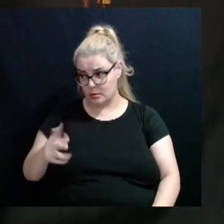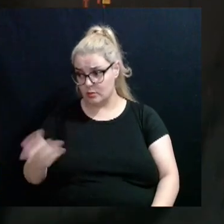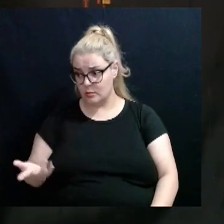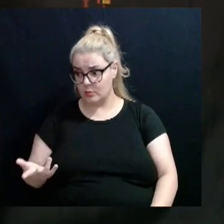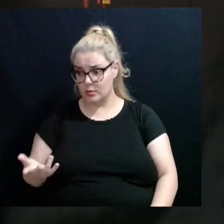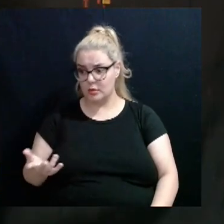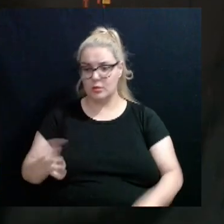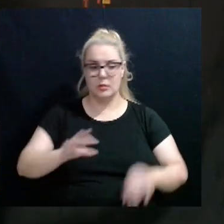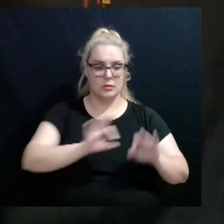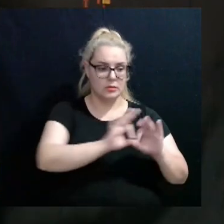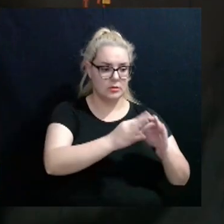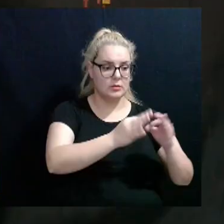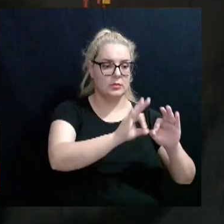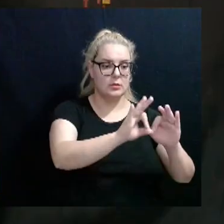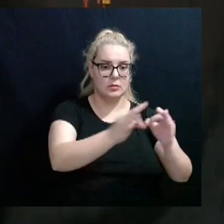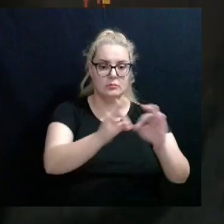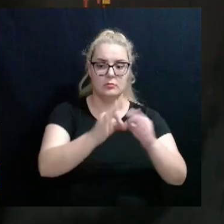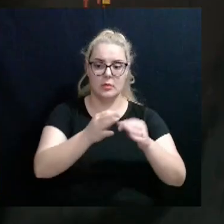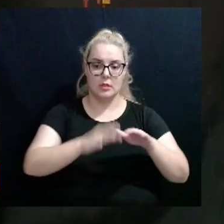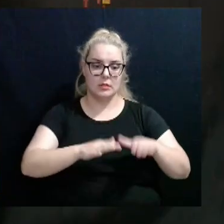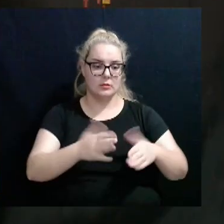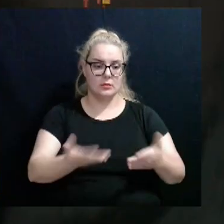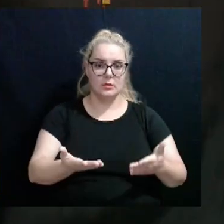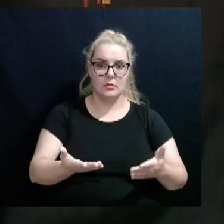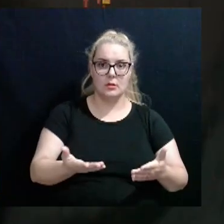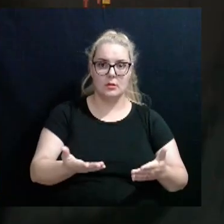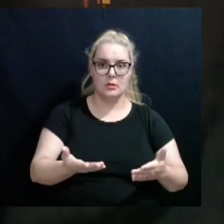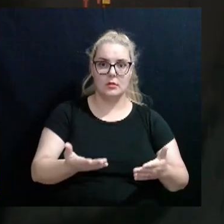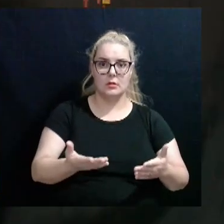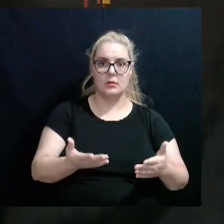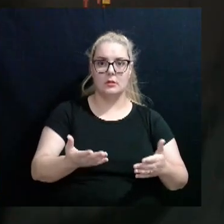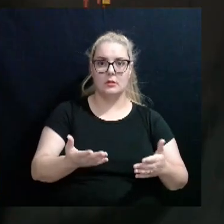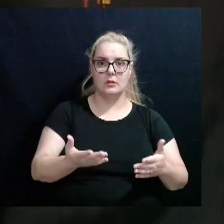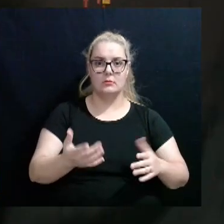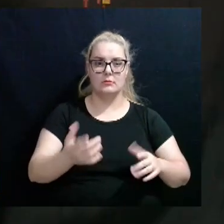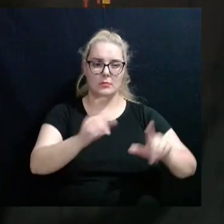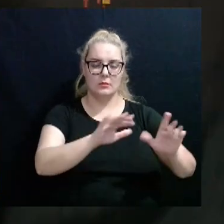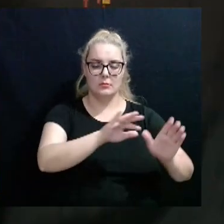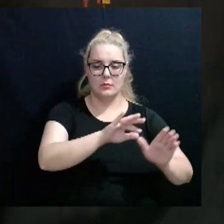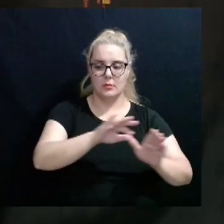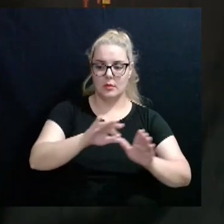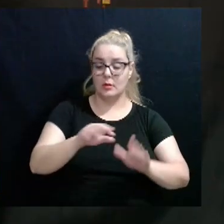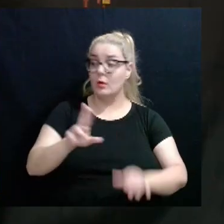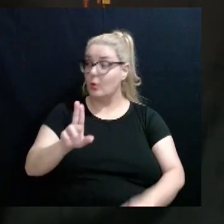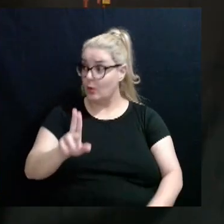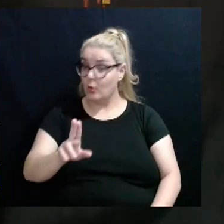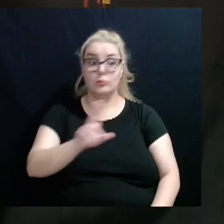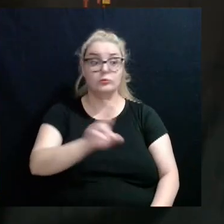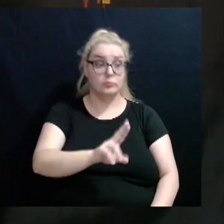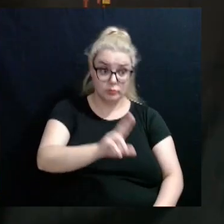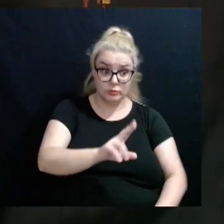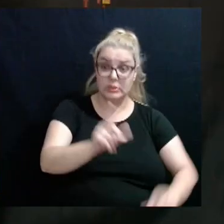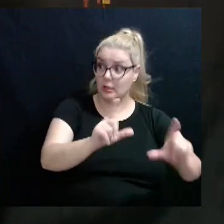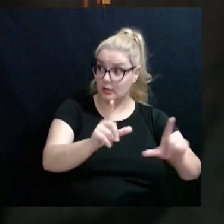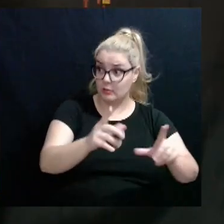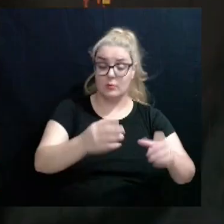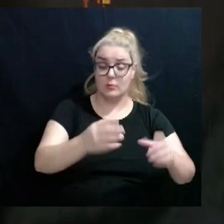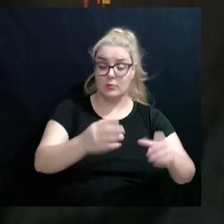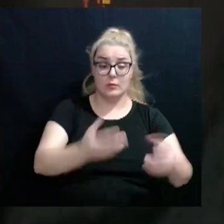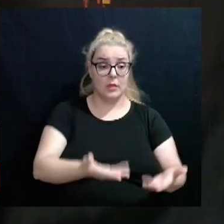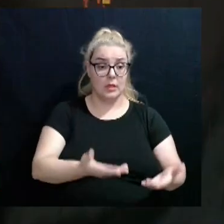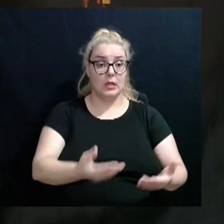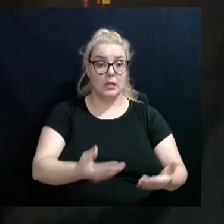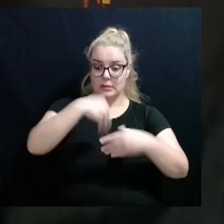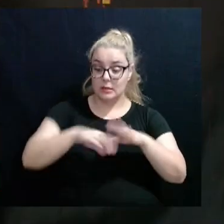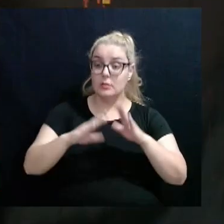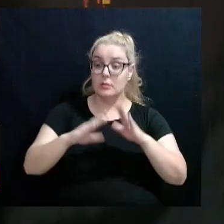de repente, saírem um pouco das telas, ou então utilizarem as telas para trazer para dentro de casa, para